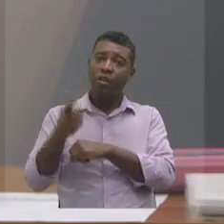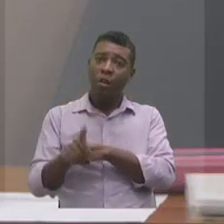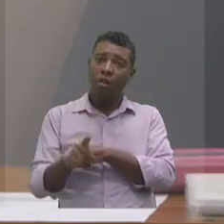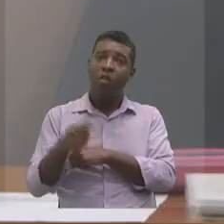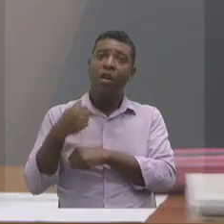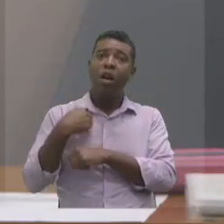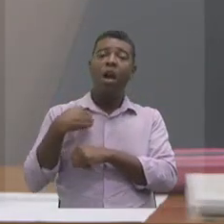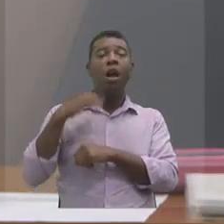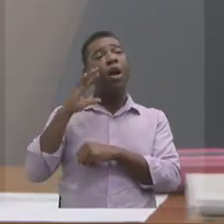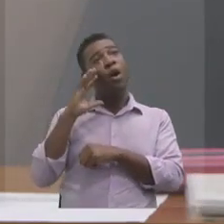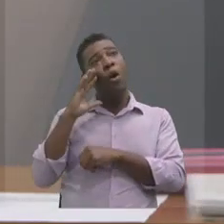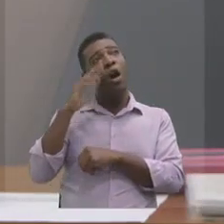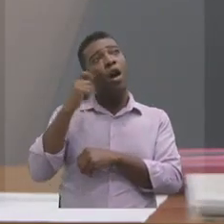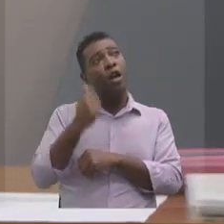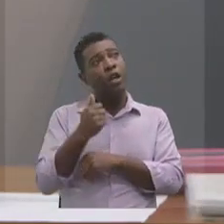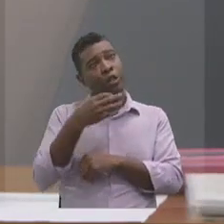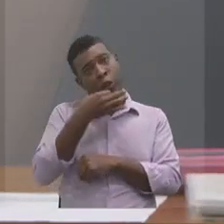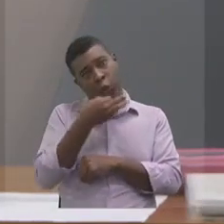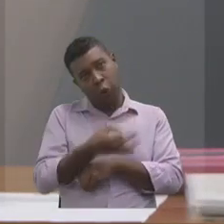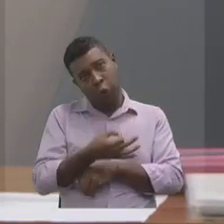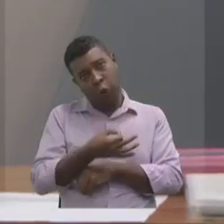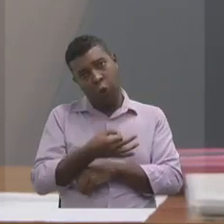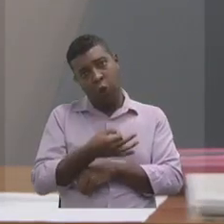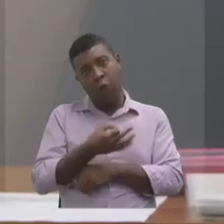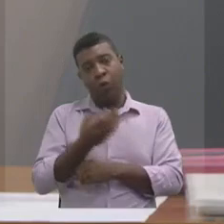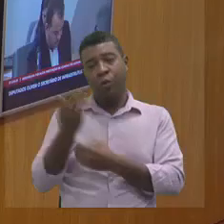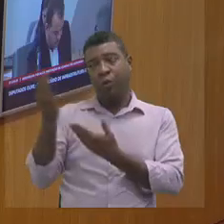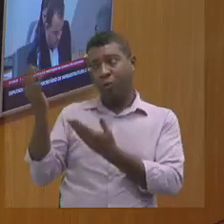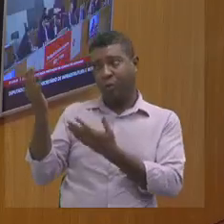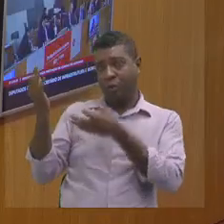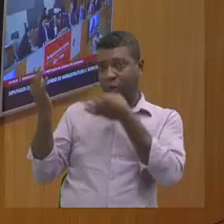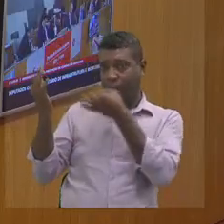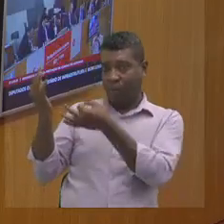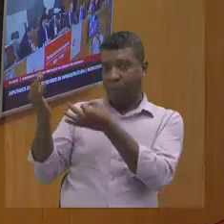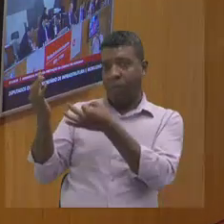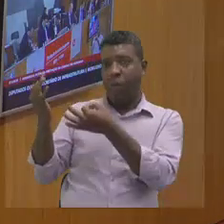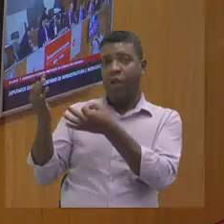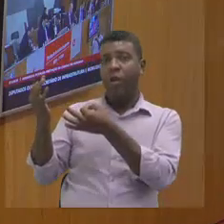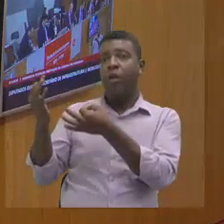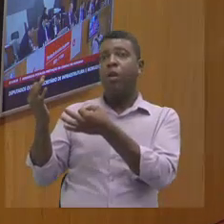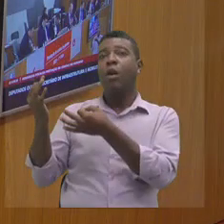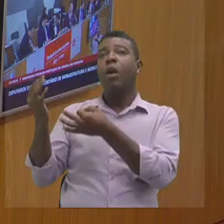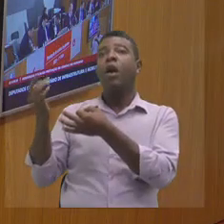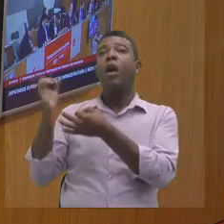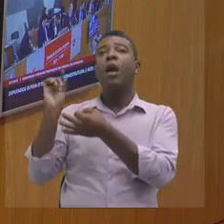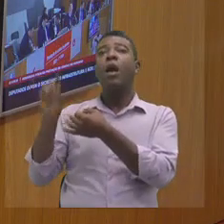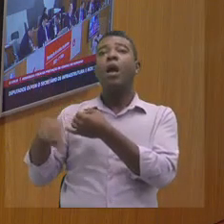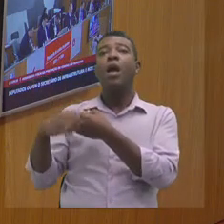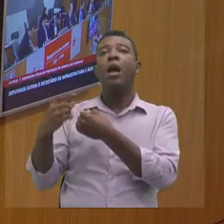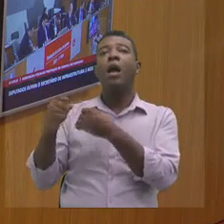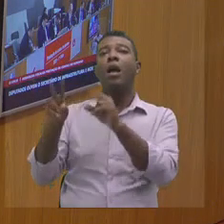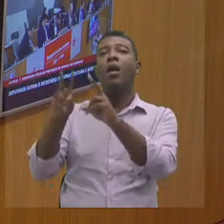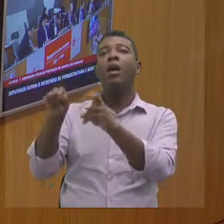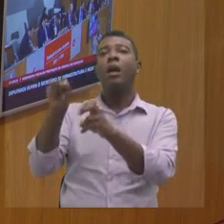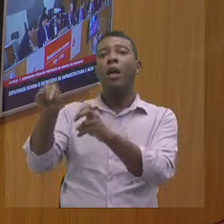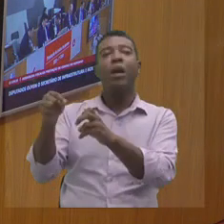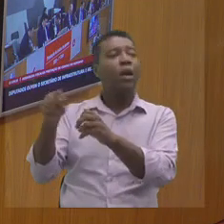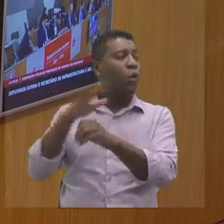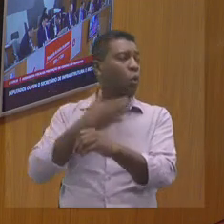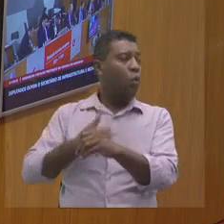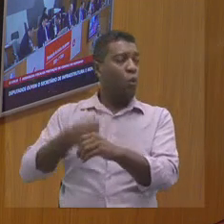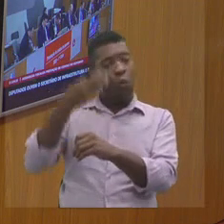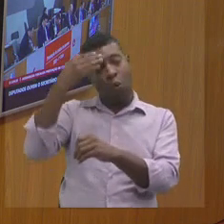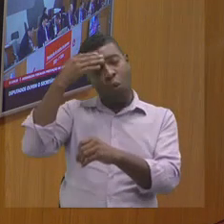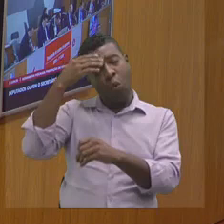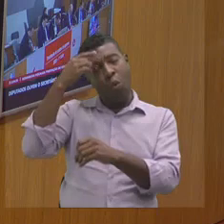acho que o governador com relação ao MG 428 ele foi bastante Econômica aquela